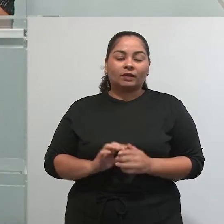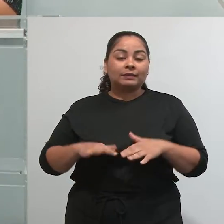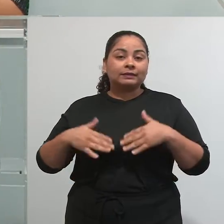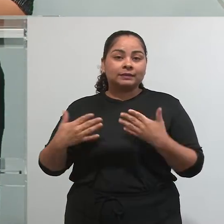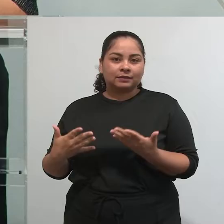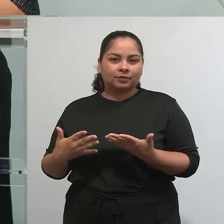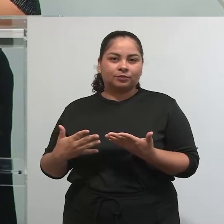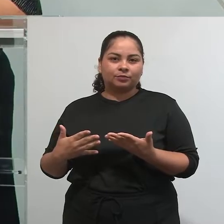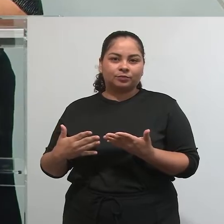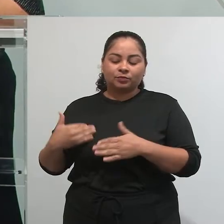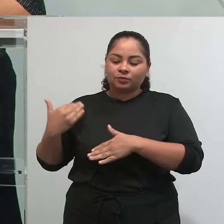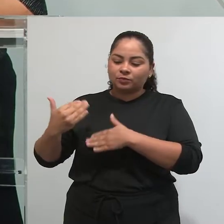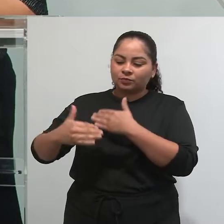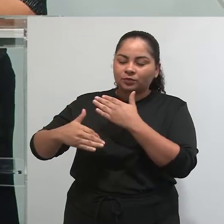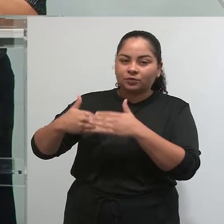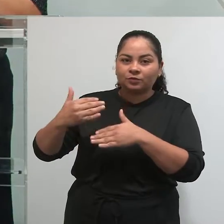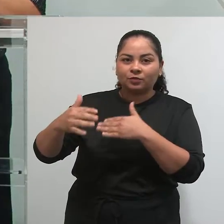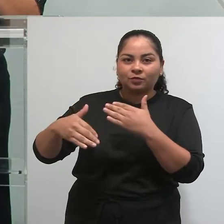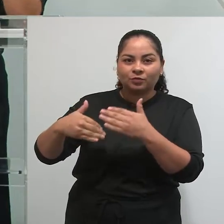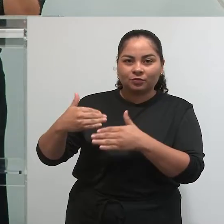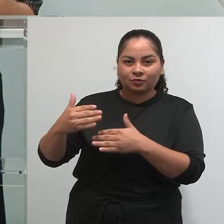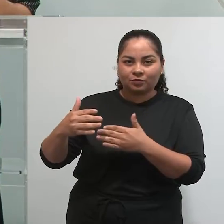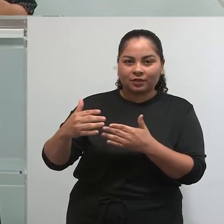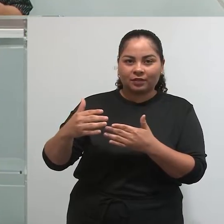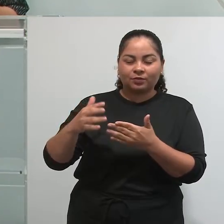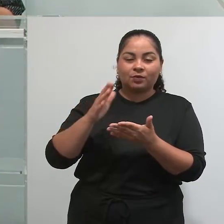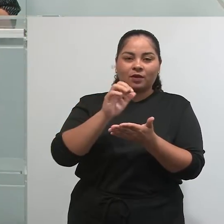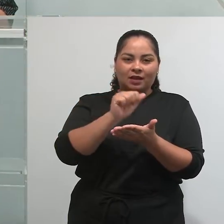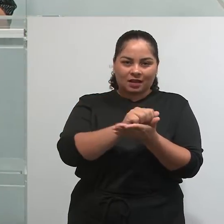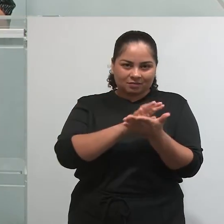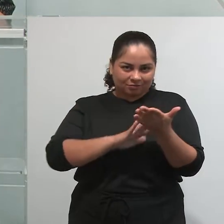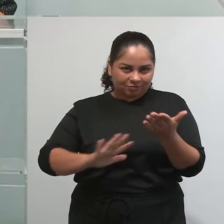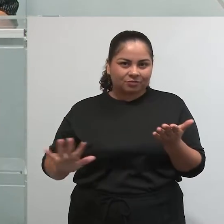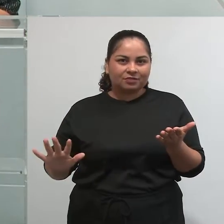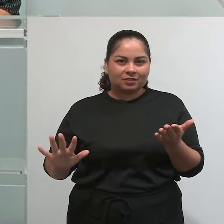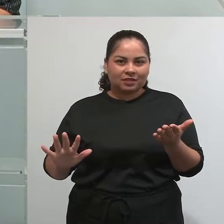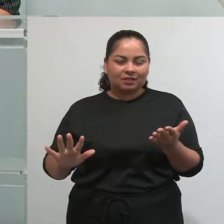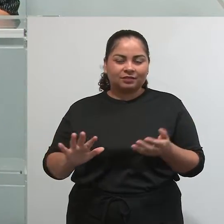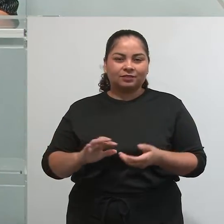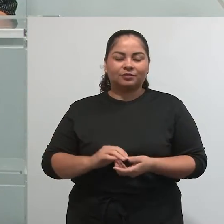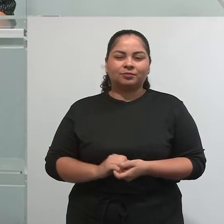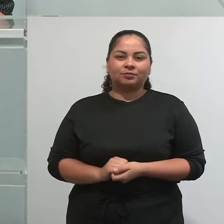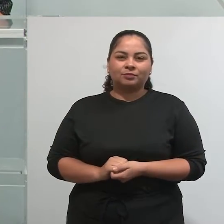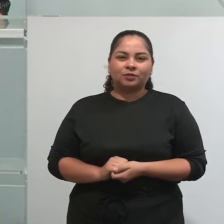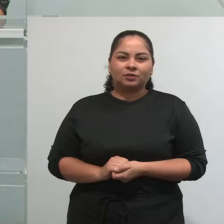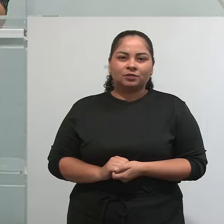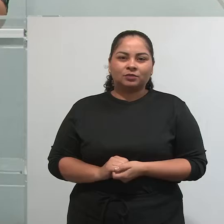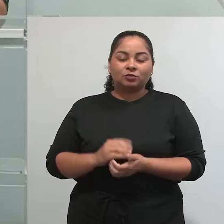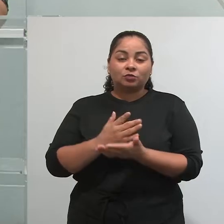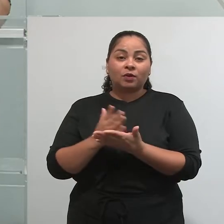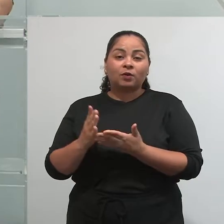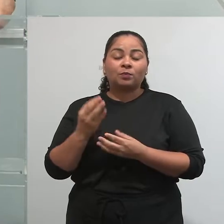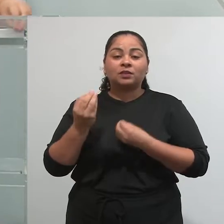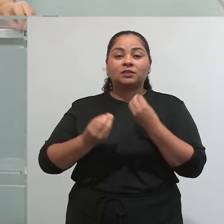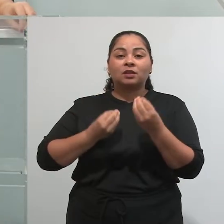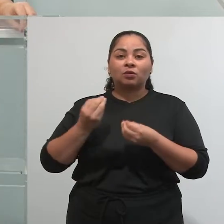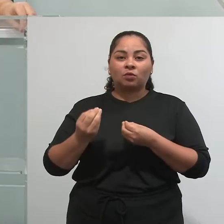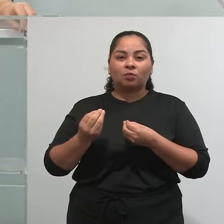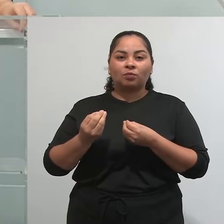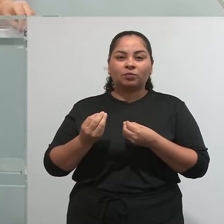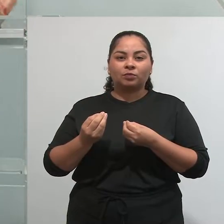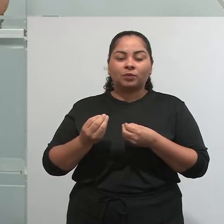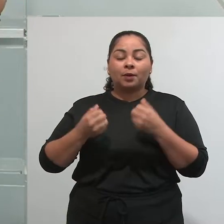certo? Um outro ponto durante o cronograma da atividade, você vai elaborar passo a